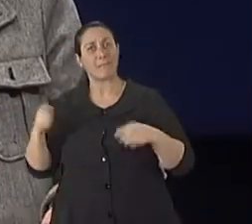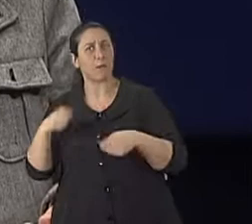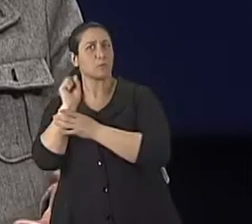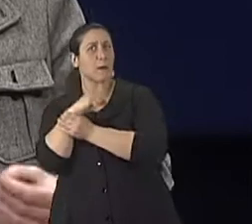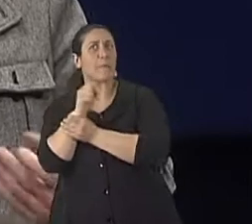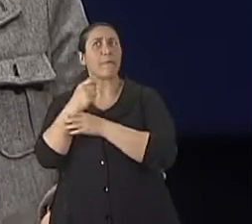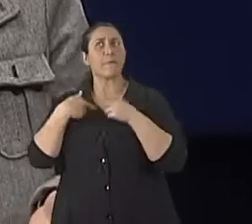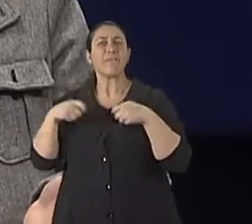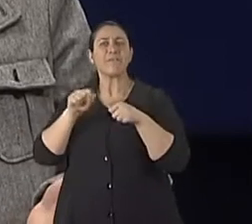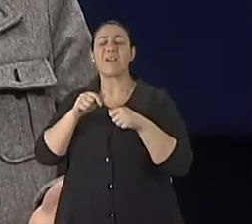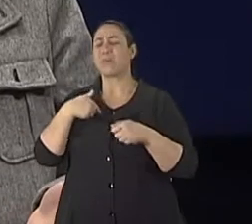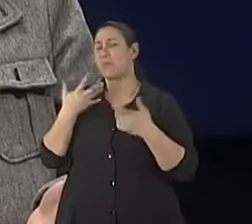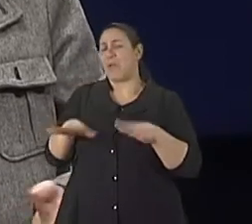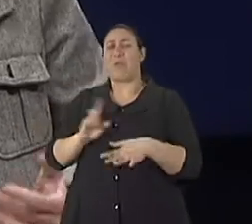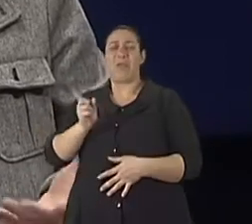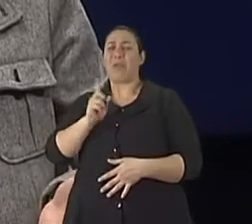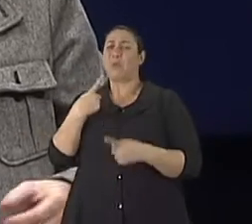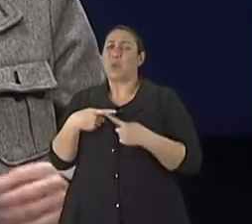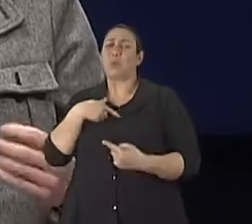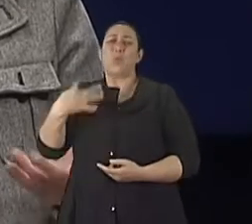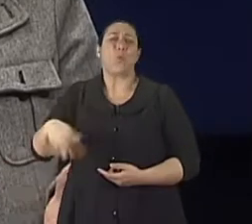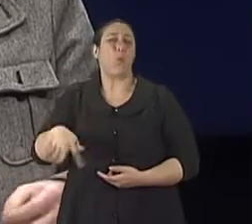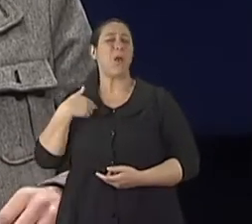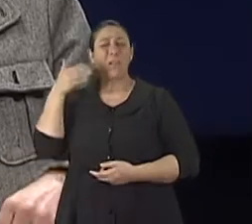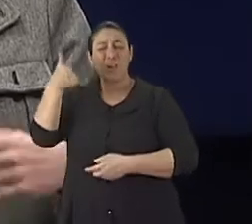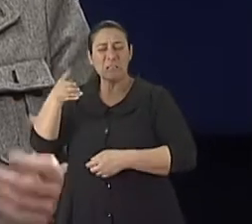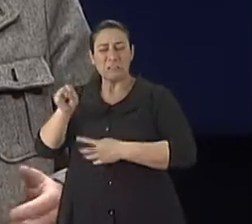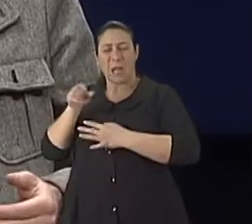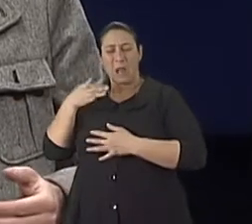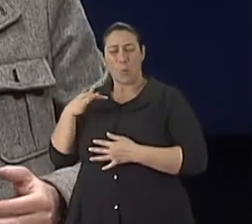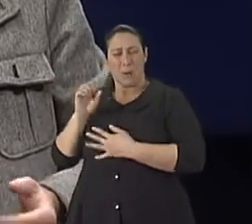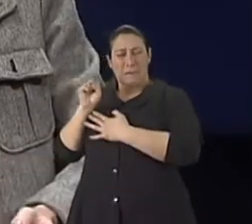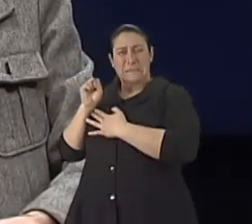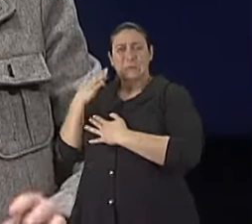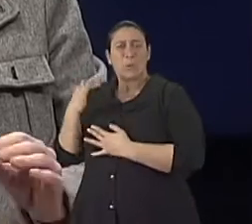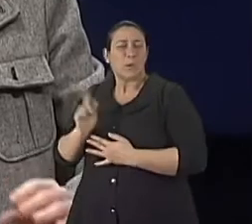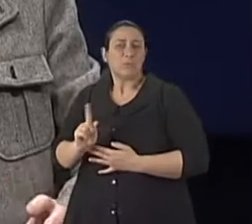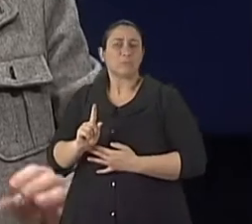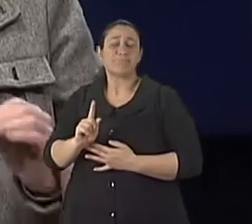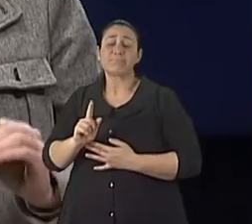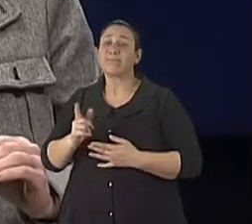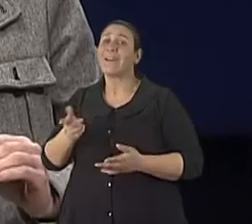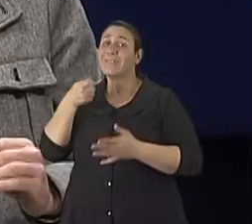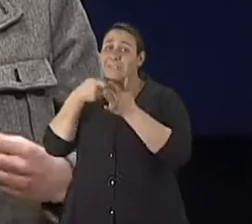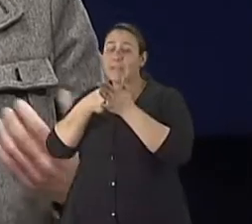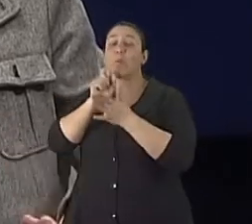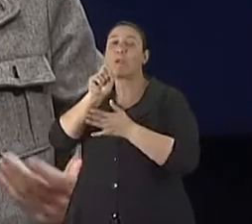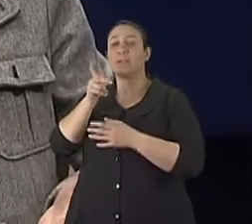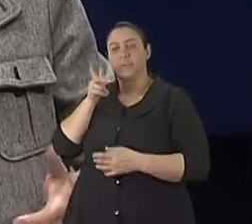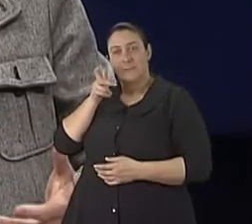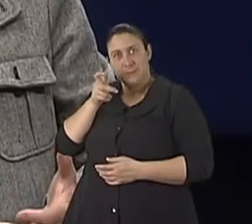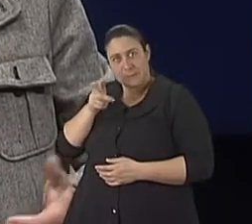acaba desistindo pela dor que ele sente certo não consegue a não conseguir esse movimento eu não vou mais então você tenta tirar a dor dele e